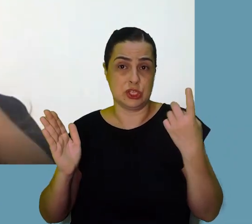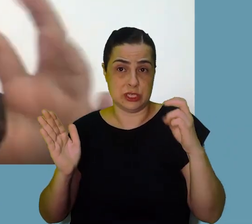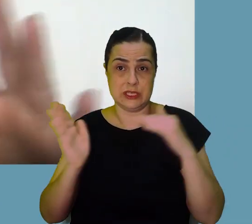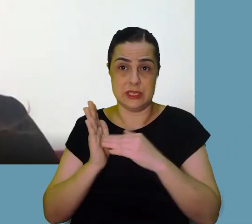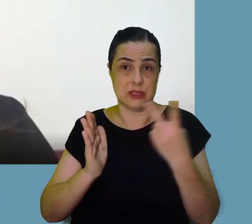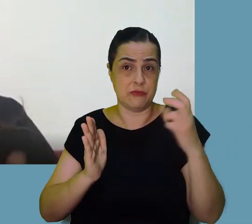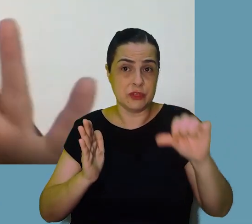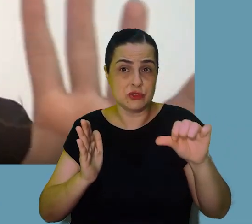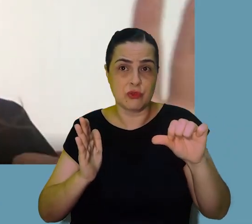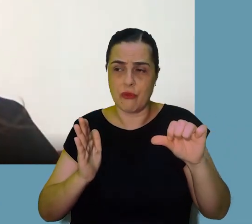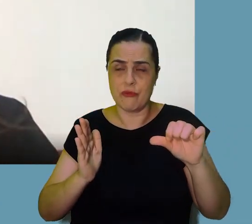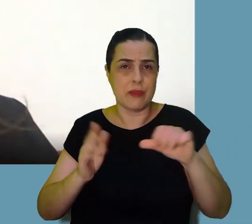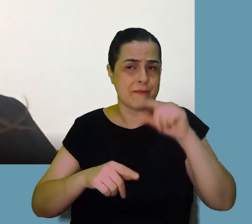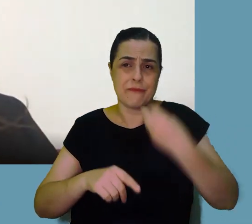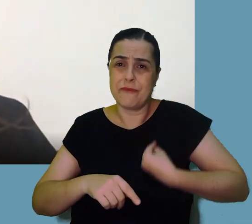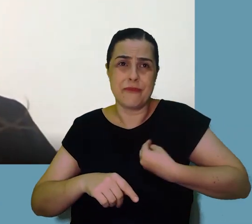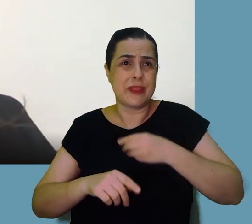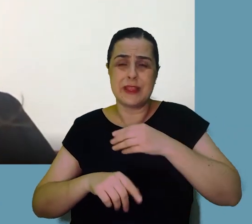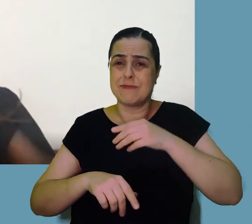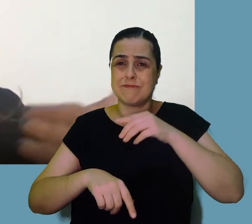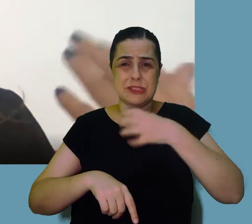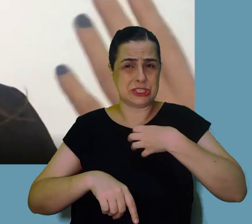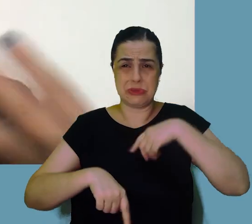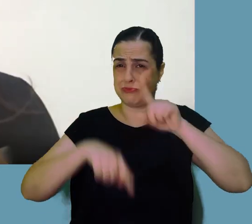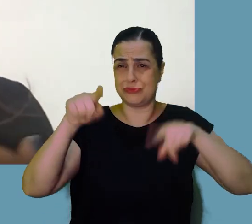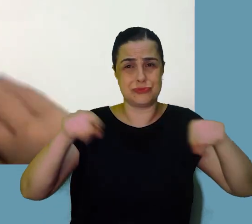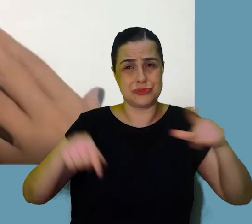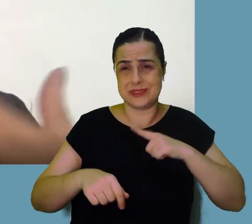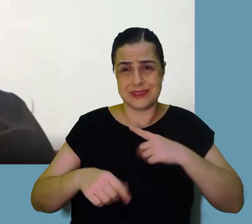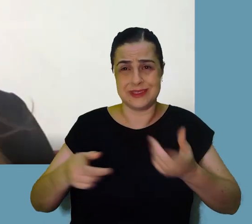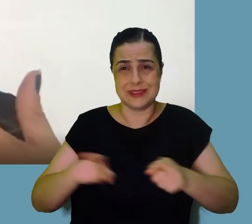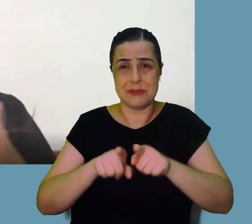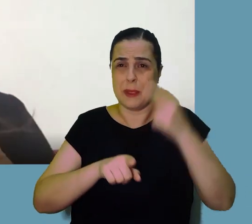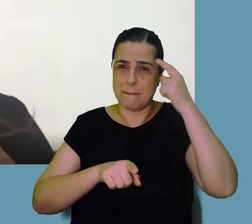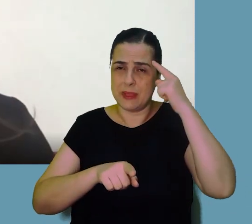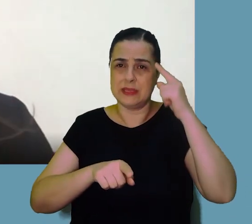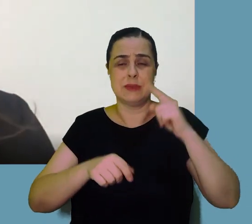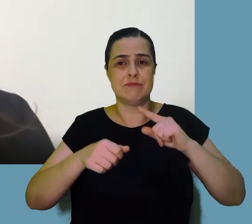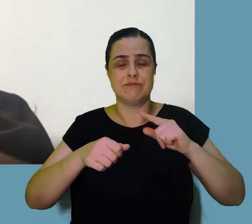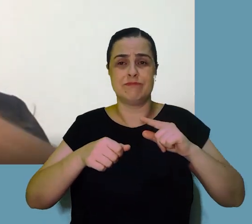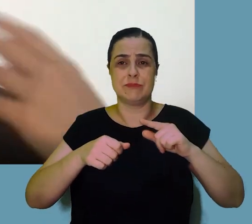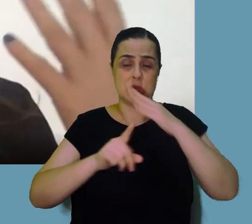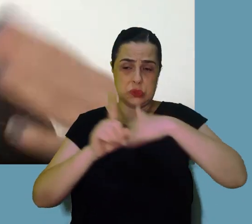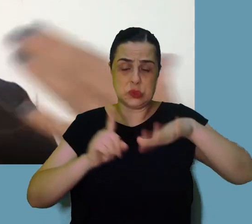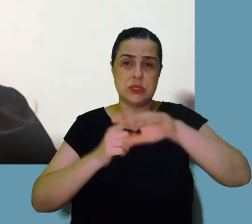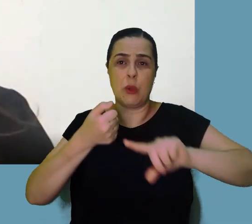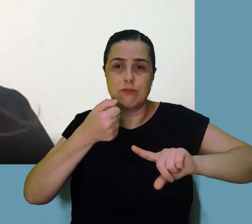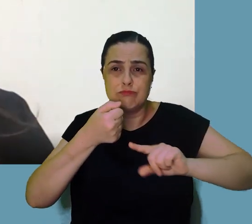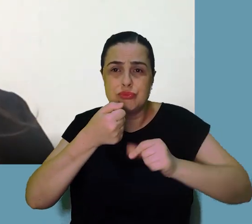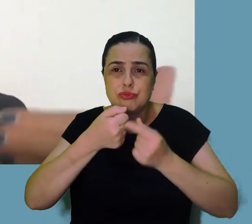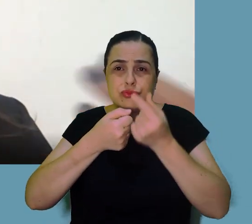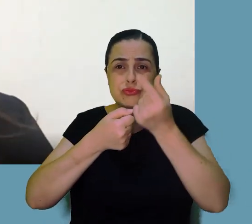experiências, momentos de vidas completamente diferentes. Quando a gente fala dos recortes, das camadas sociais, a gente está falando de